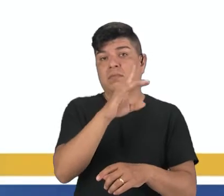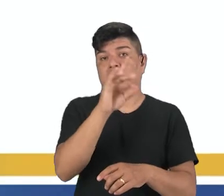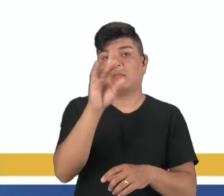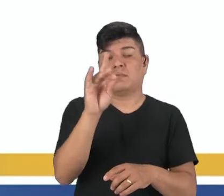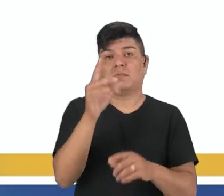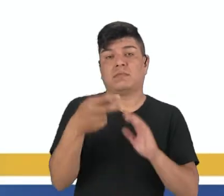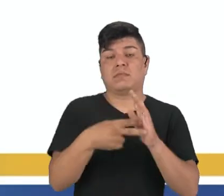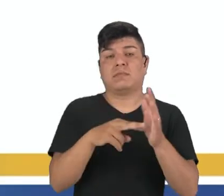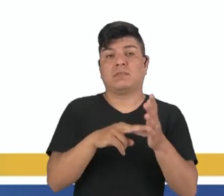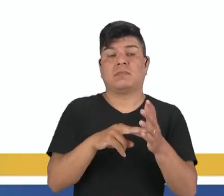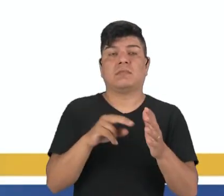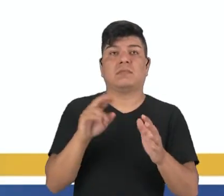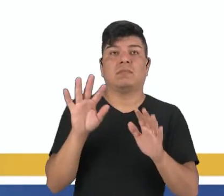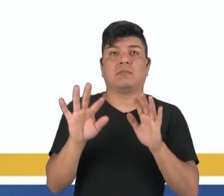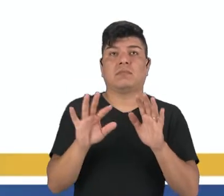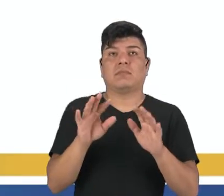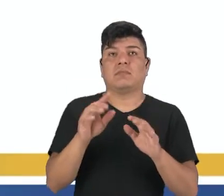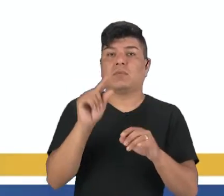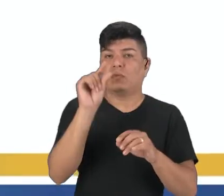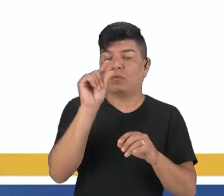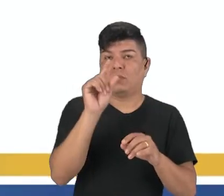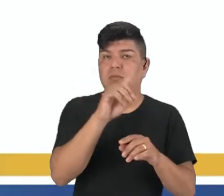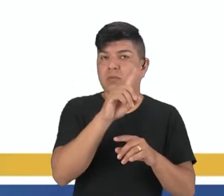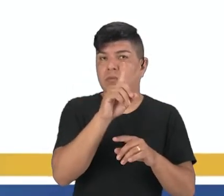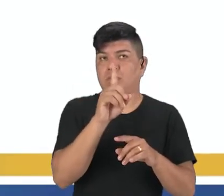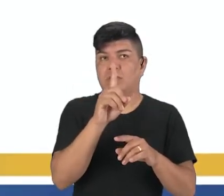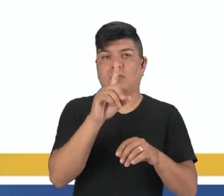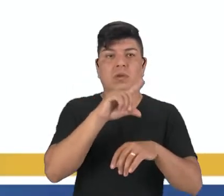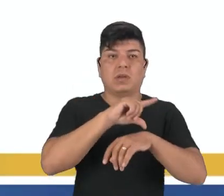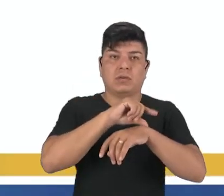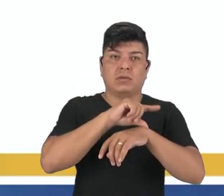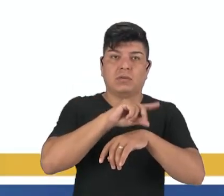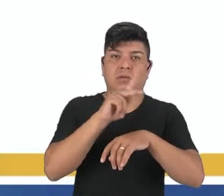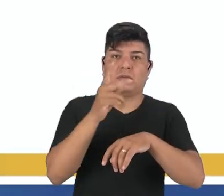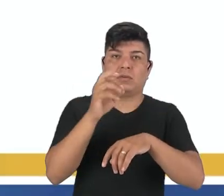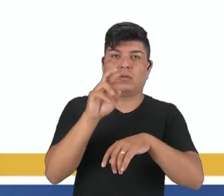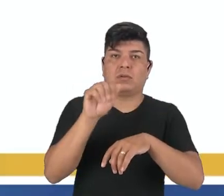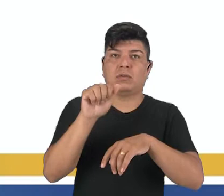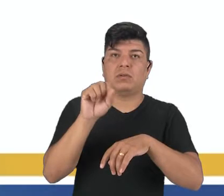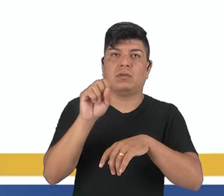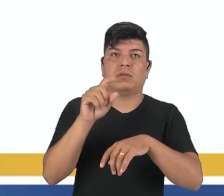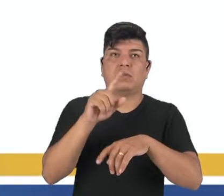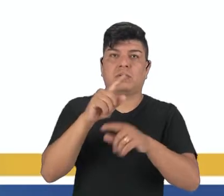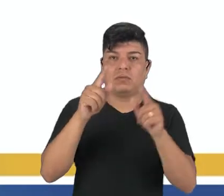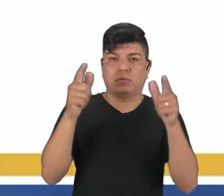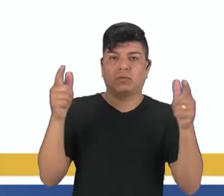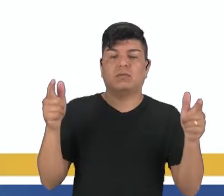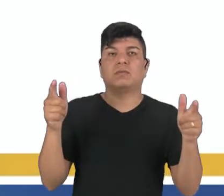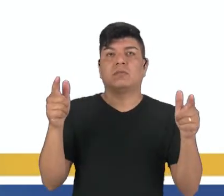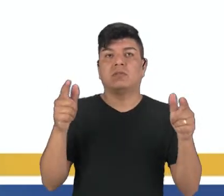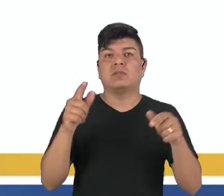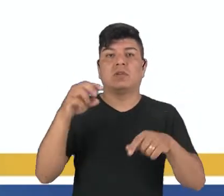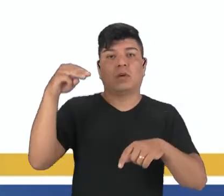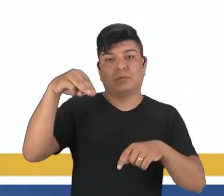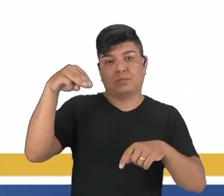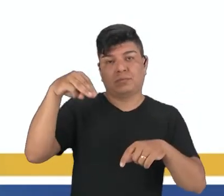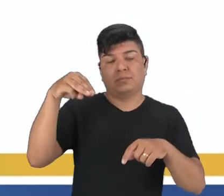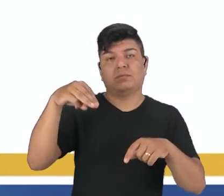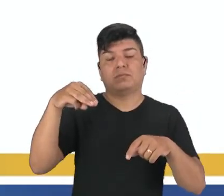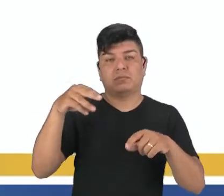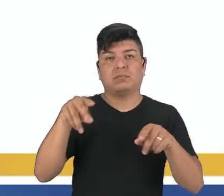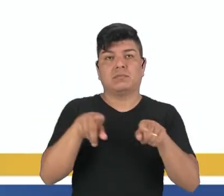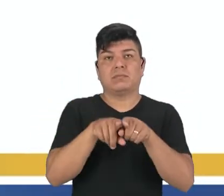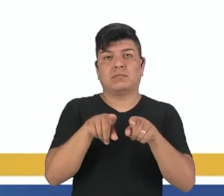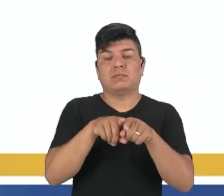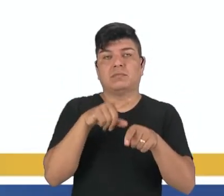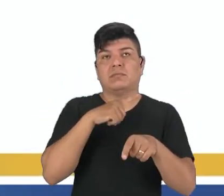sinaliza. Bom, o ponteiro pequeno é o ponteiro de horas e o ponteiro grande é o ponteiro de minutos. Temos